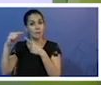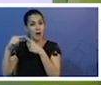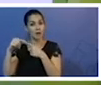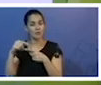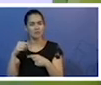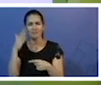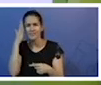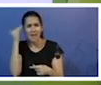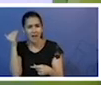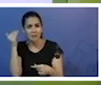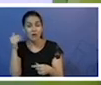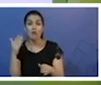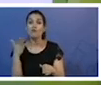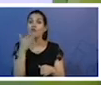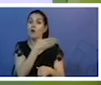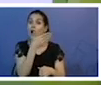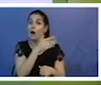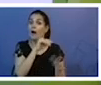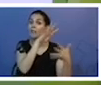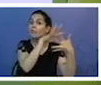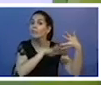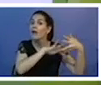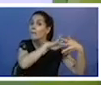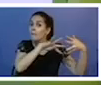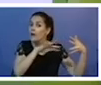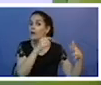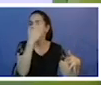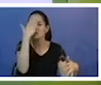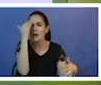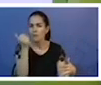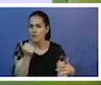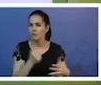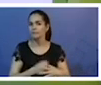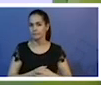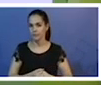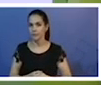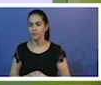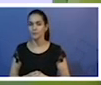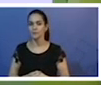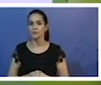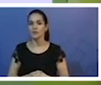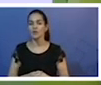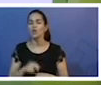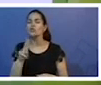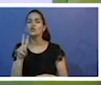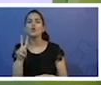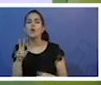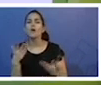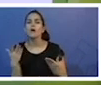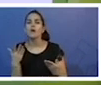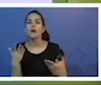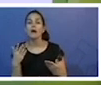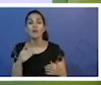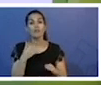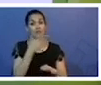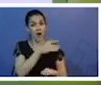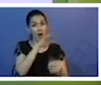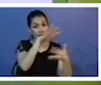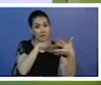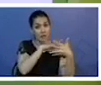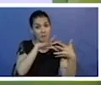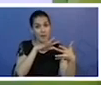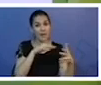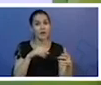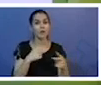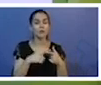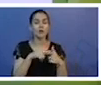olha na tabela que a gente falou agora mesmo. De onde vem esse 2 aqui? Ele vem daqui, ó, lembra? A gente inverte, né? Esse 2